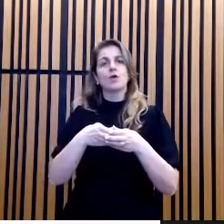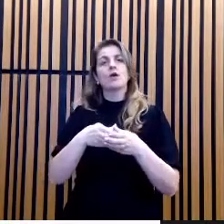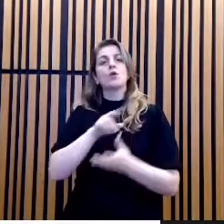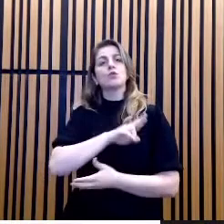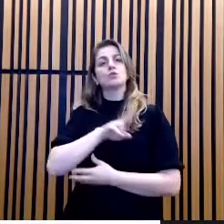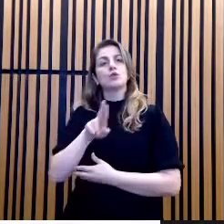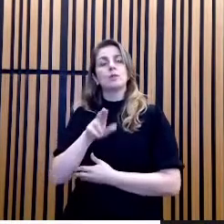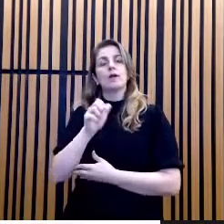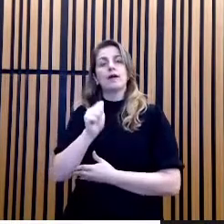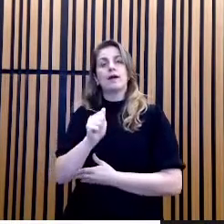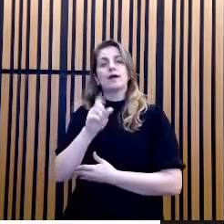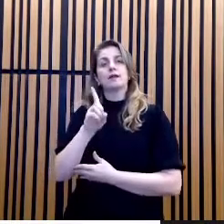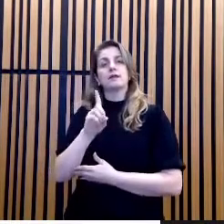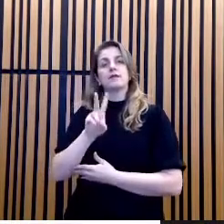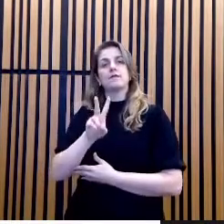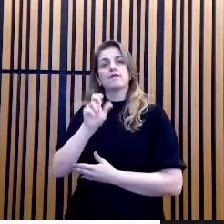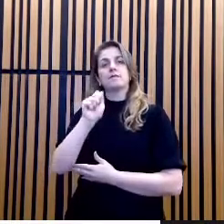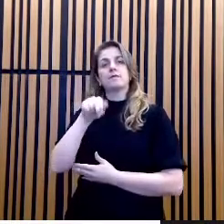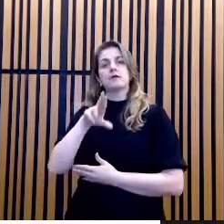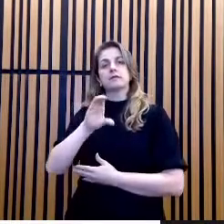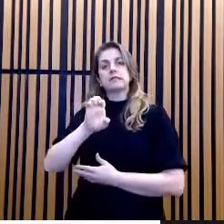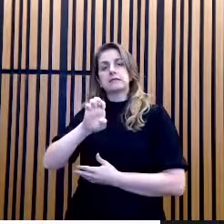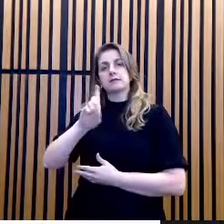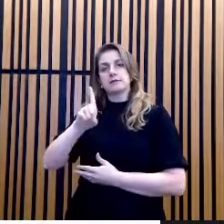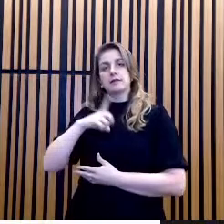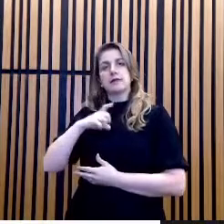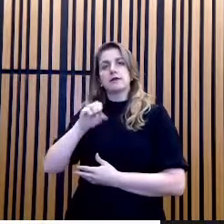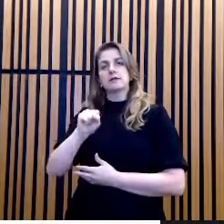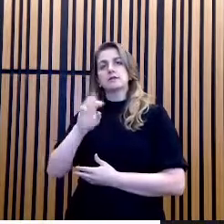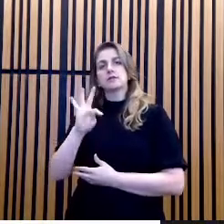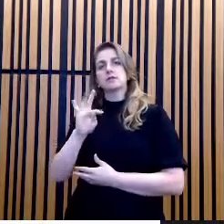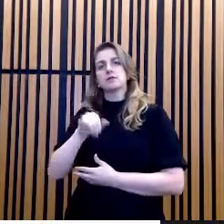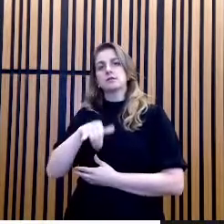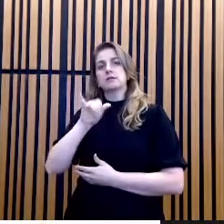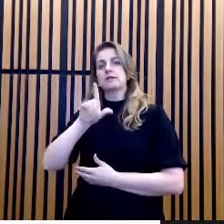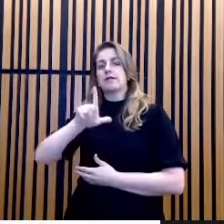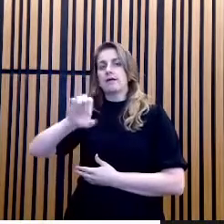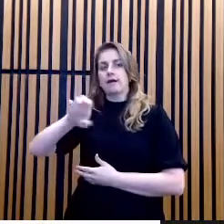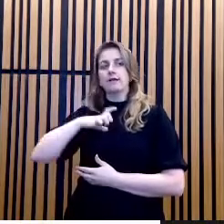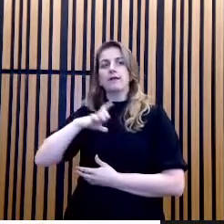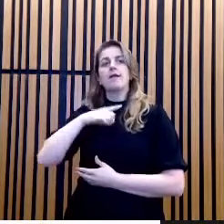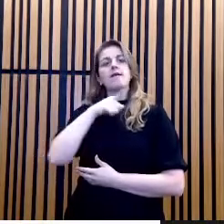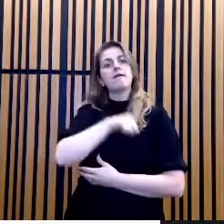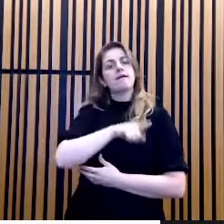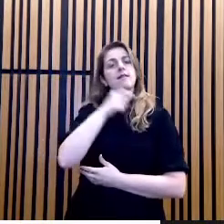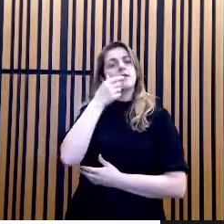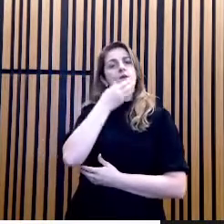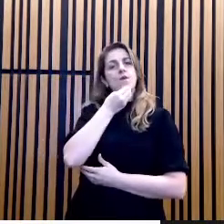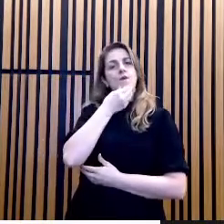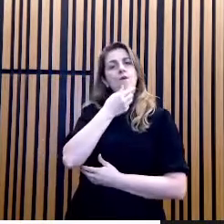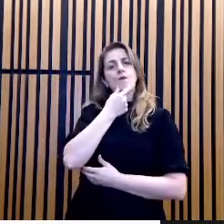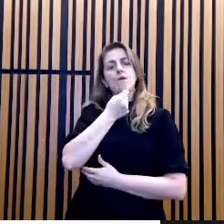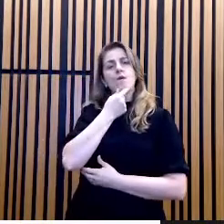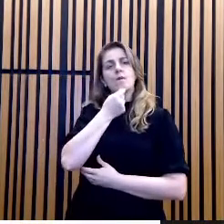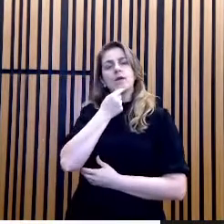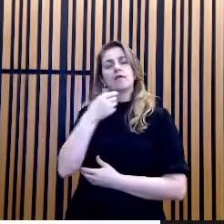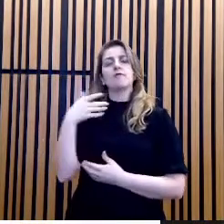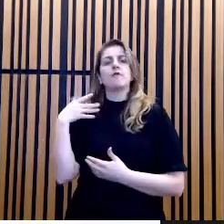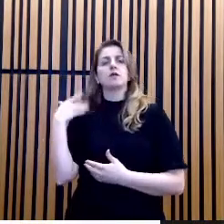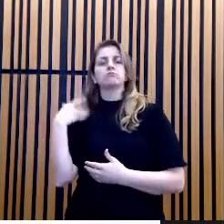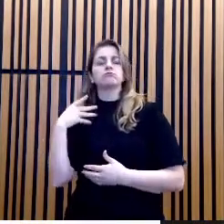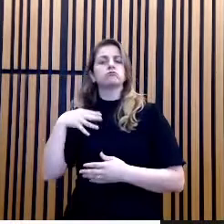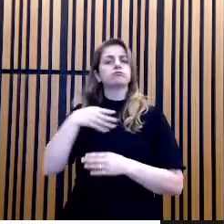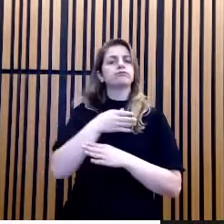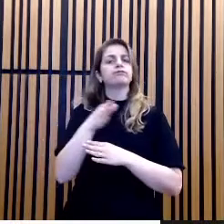Advanced Style, que foi criada pelo Ari Seth Cohen, que ele sai pelas ruas de Nova York e do